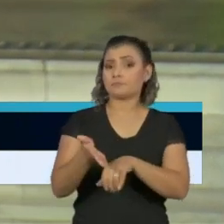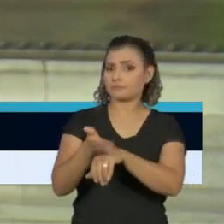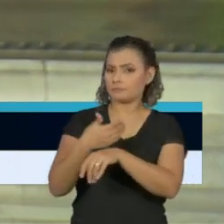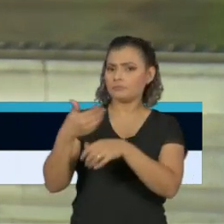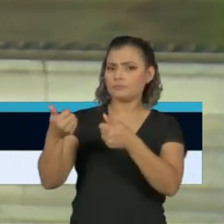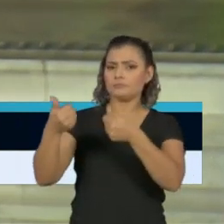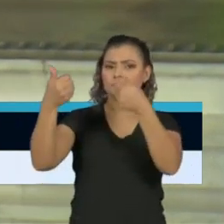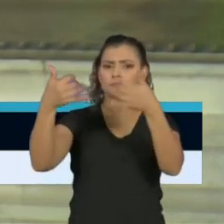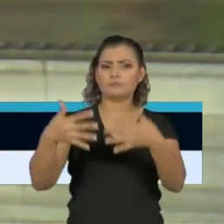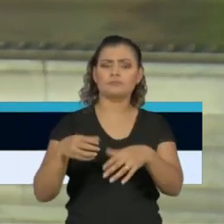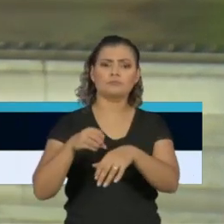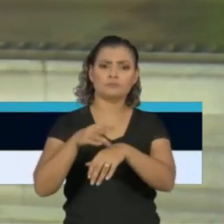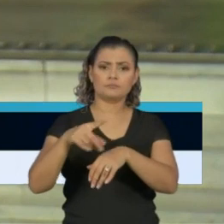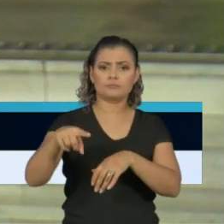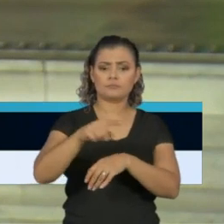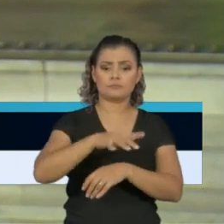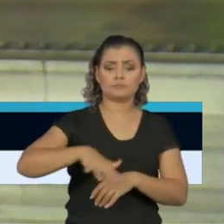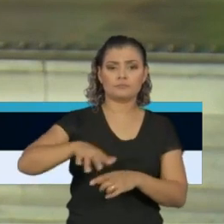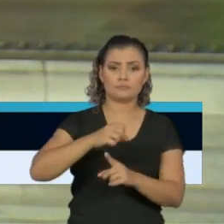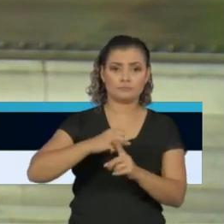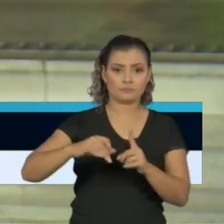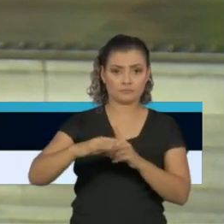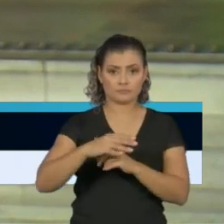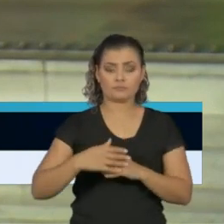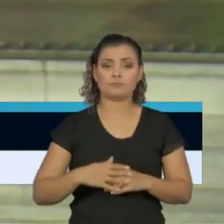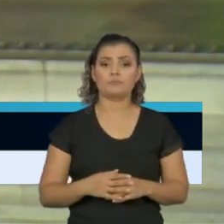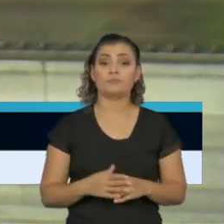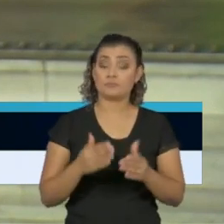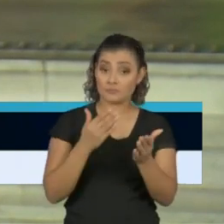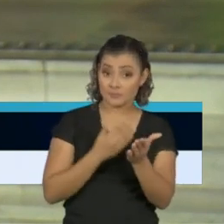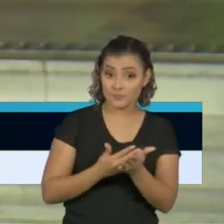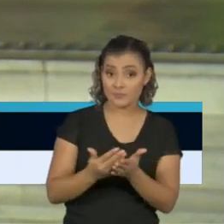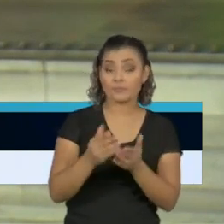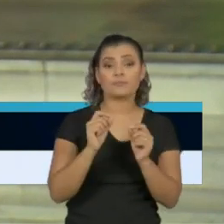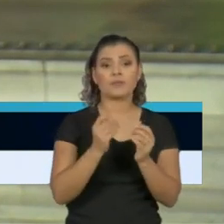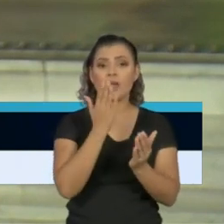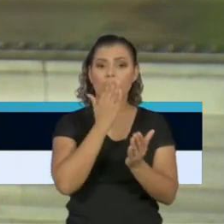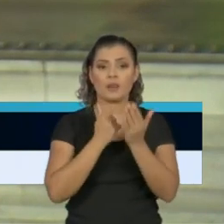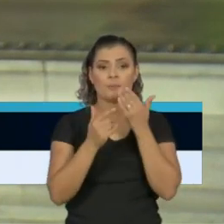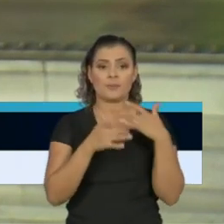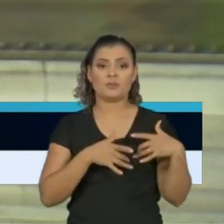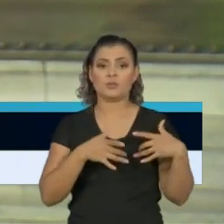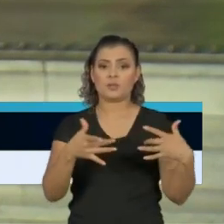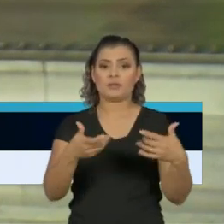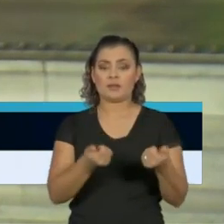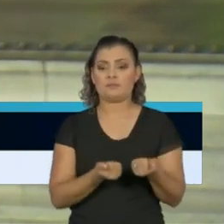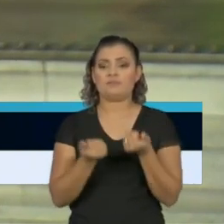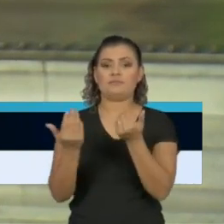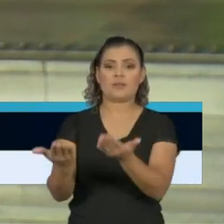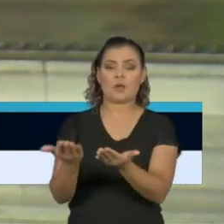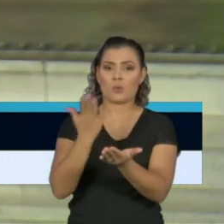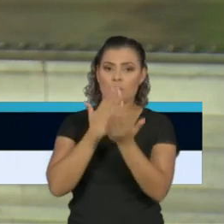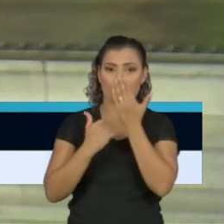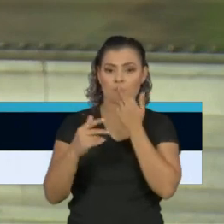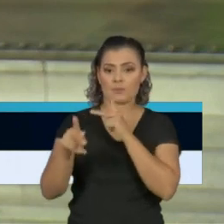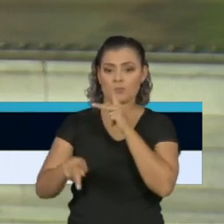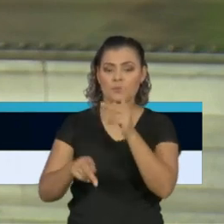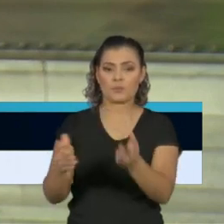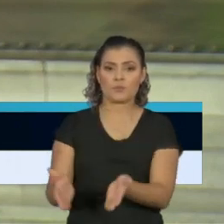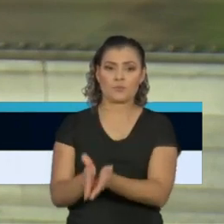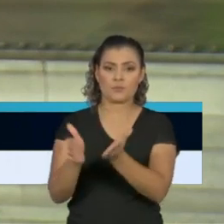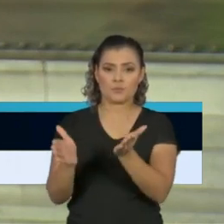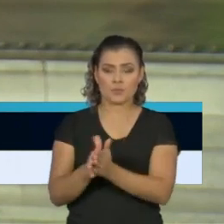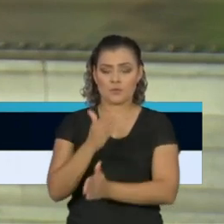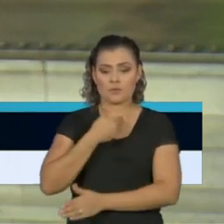anúncio, de ordem social, o lançamento do Alimento Solidário, programa do governo de São Paulo, que